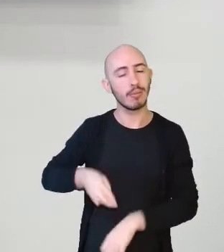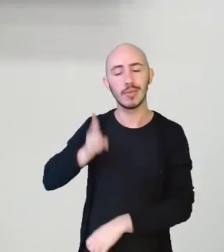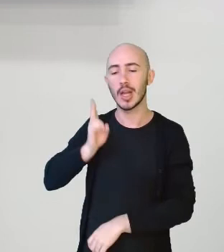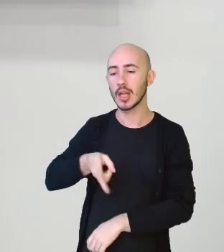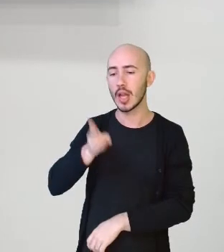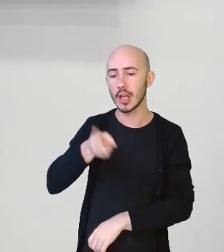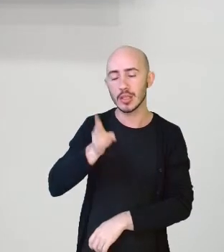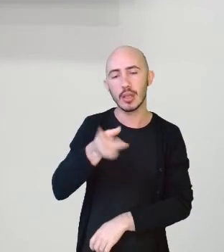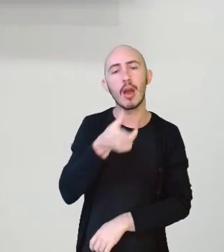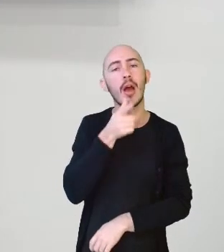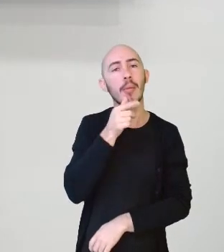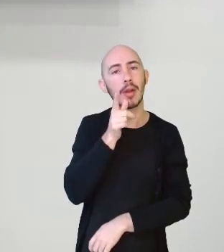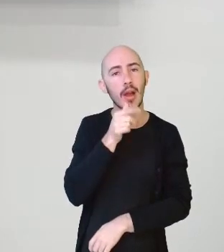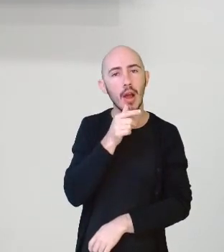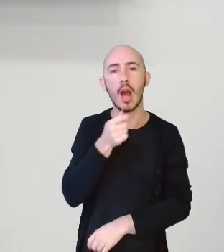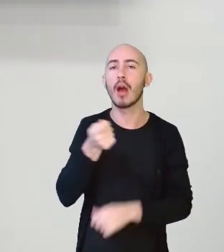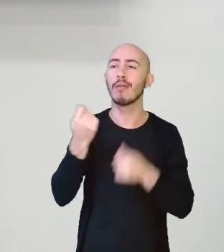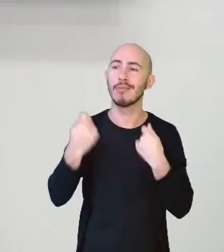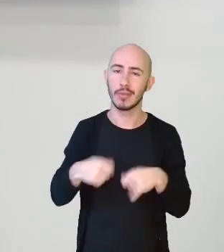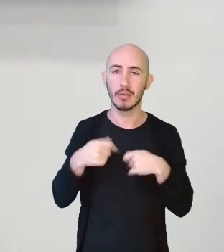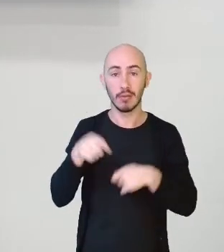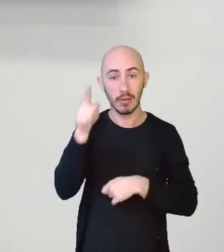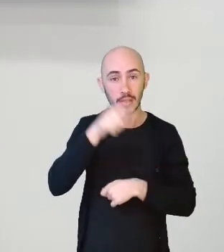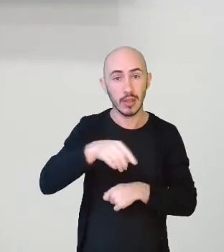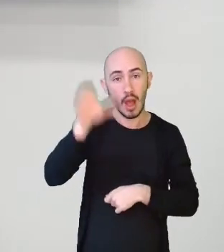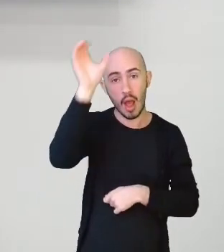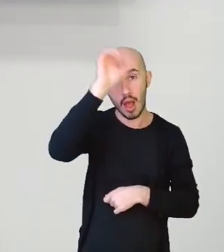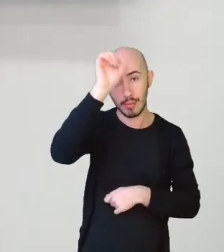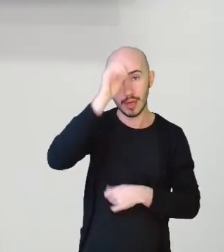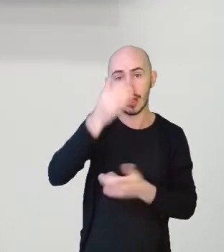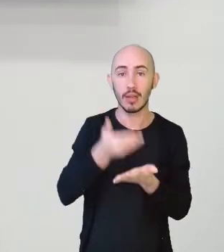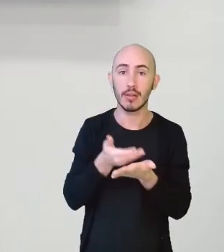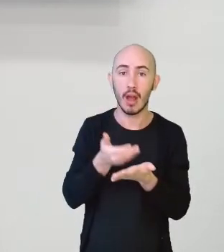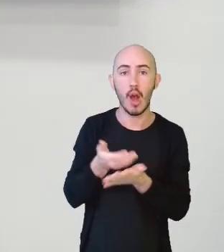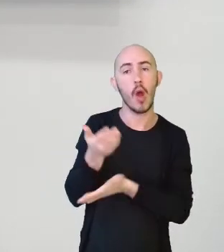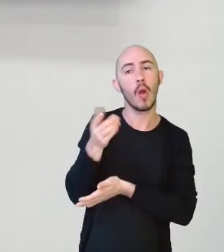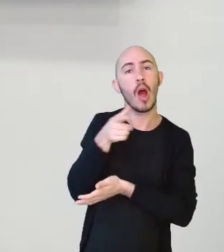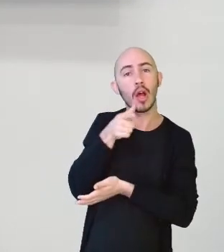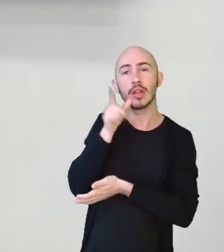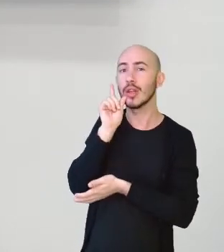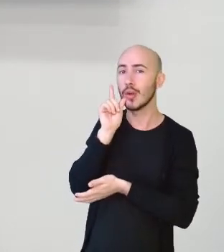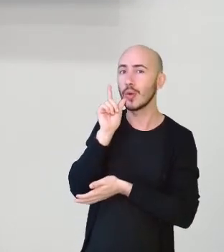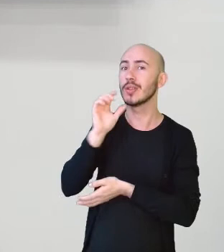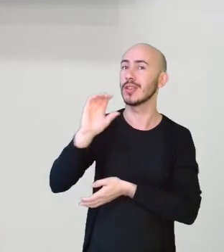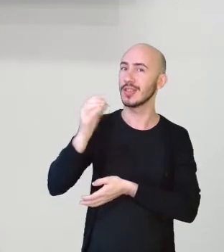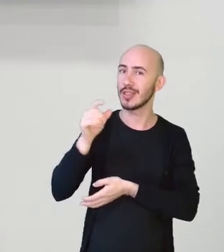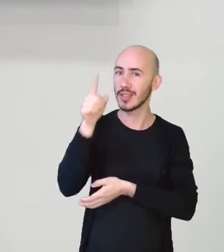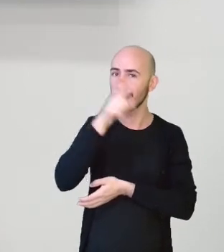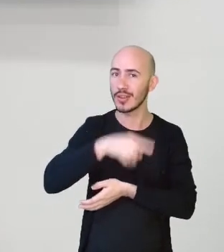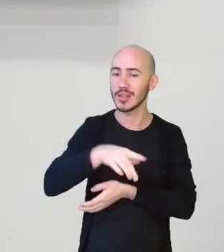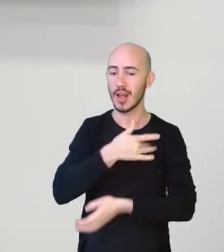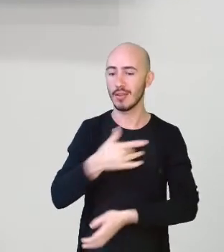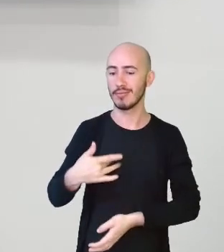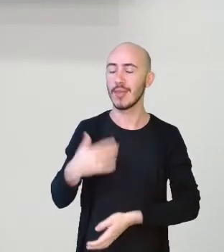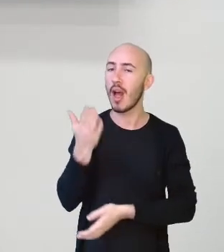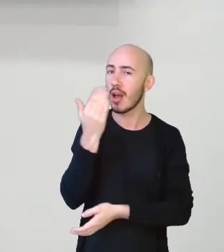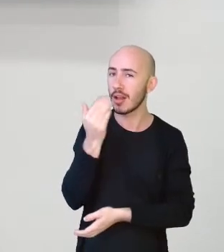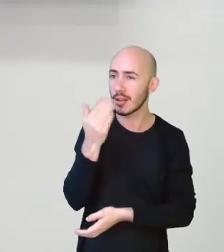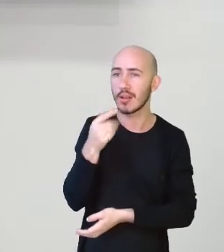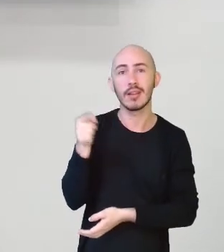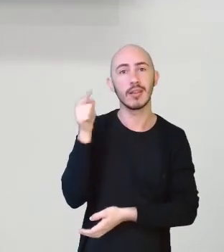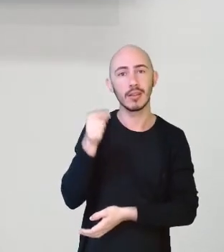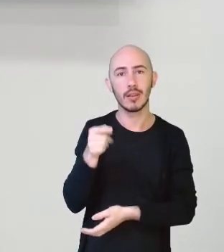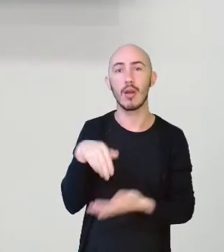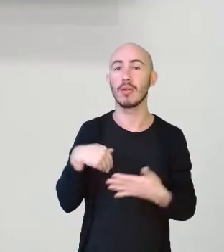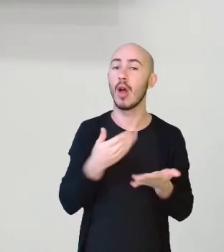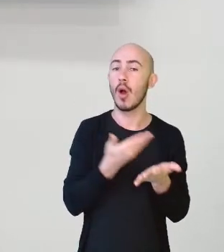sempre água. Você aprendeu isso na aula de ontem de ciências na alimentação saudável, lembra? Vê como é importante não perder as aulas,